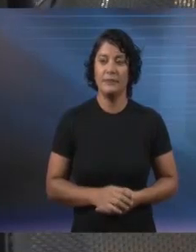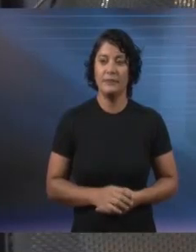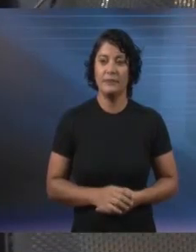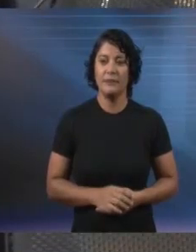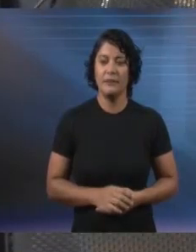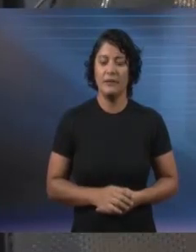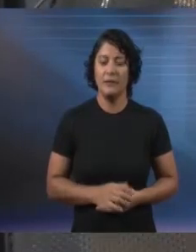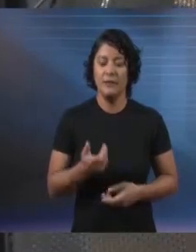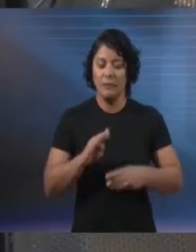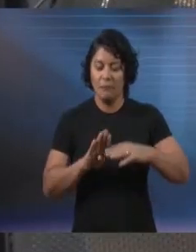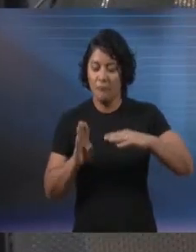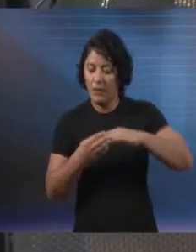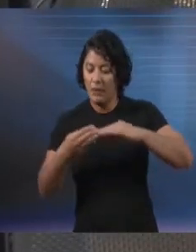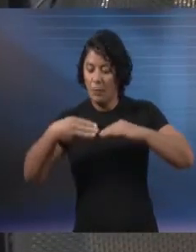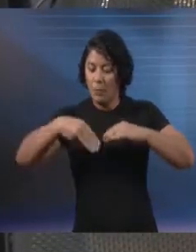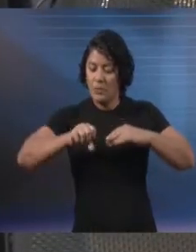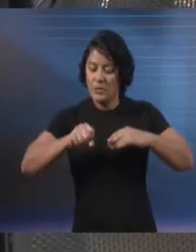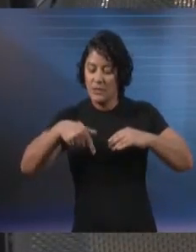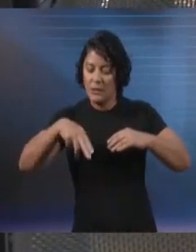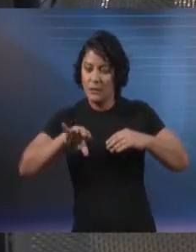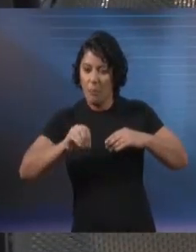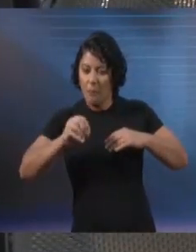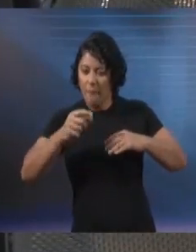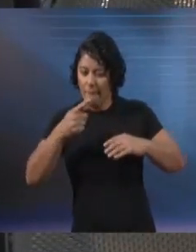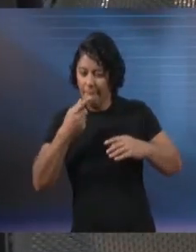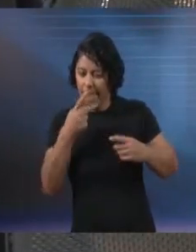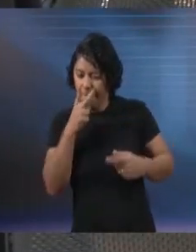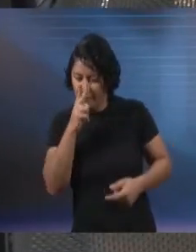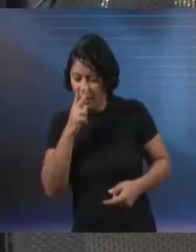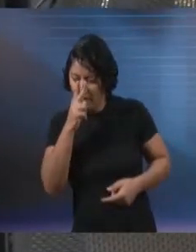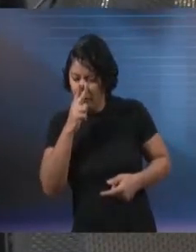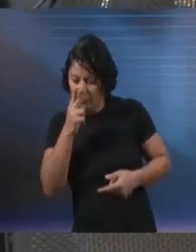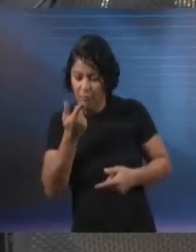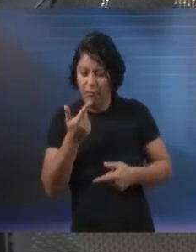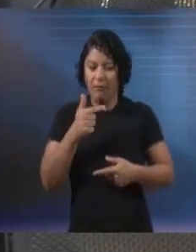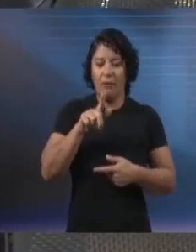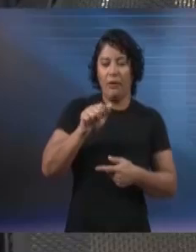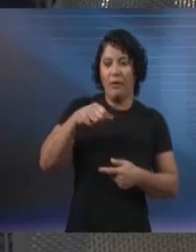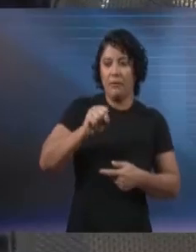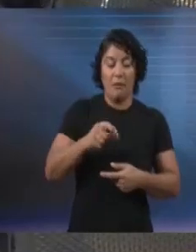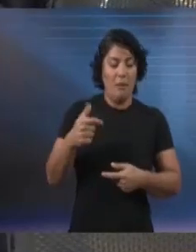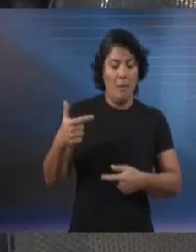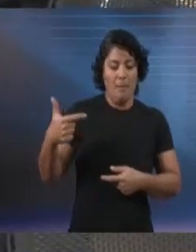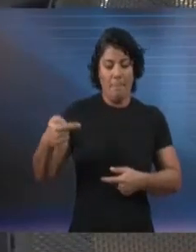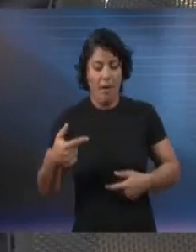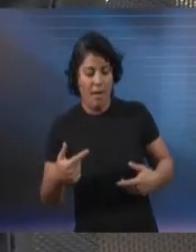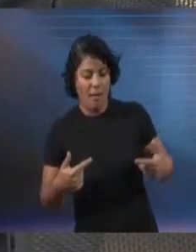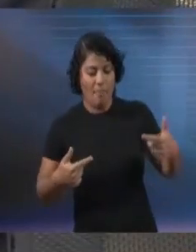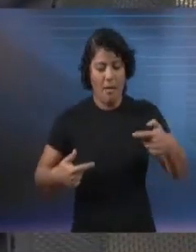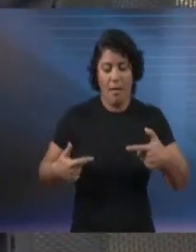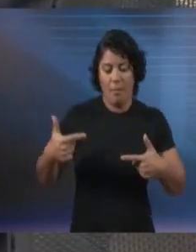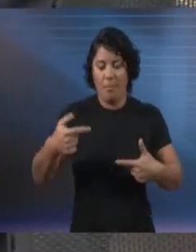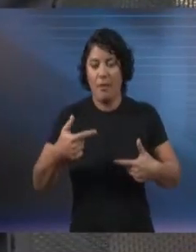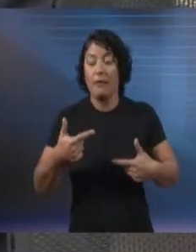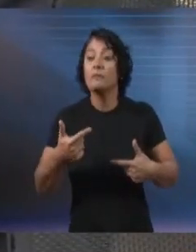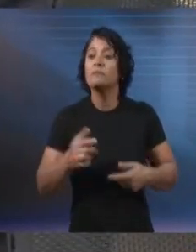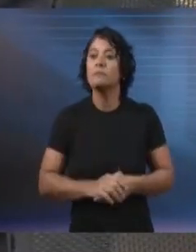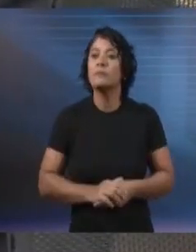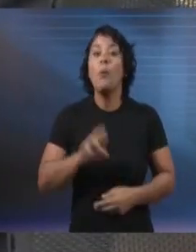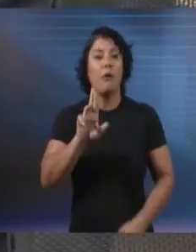Mosquito, parecia que se estava na faixa de Gaza, bala para lá e bala para cá. Então, o Rio Grande do Norte se